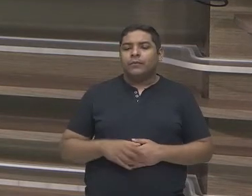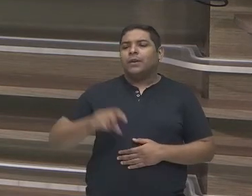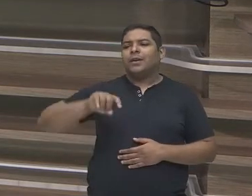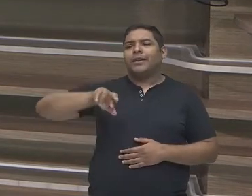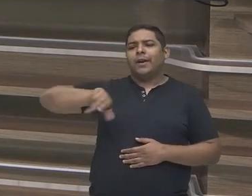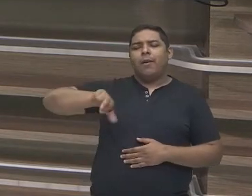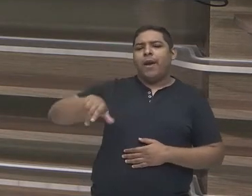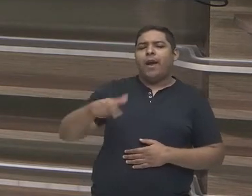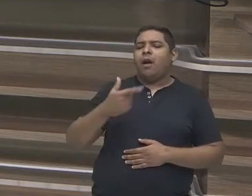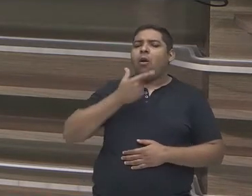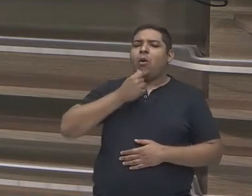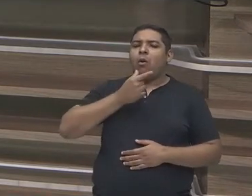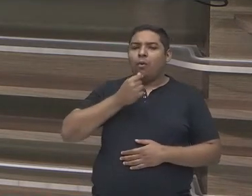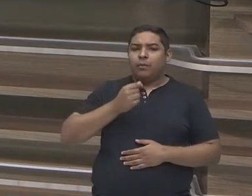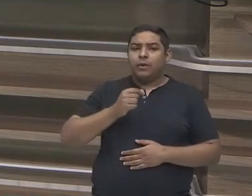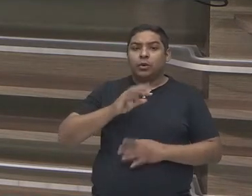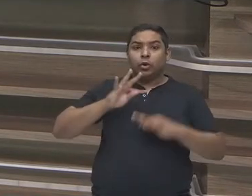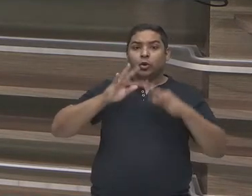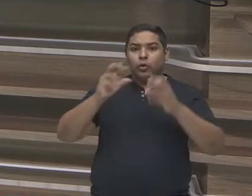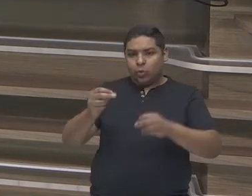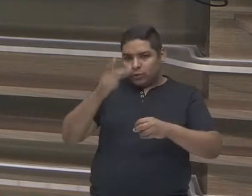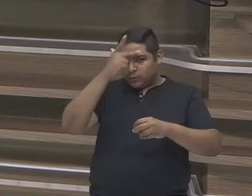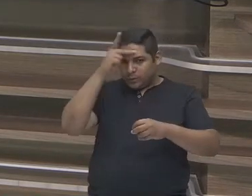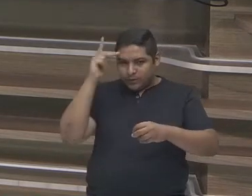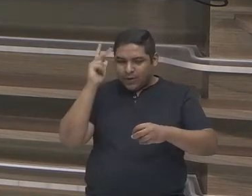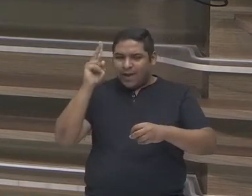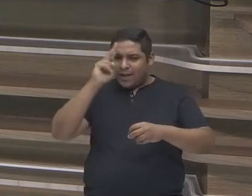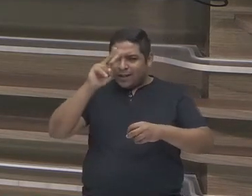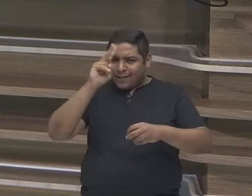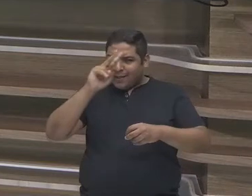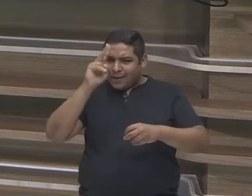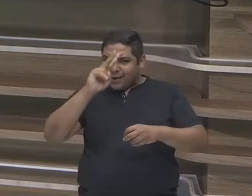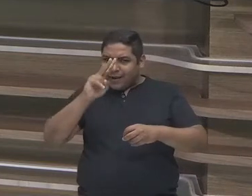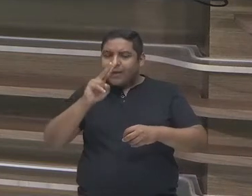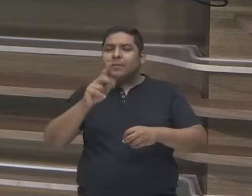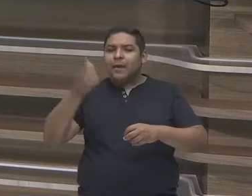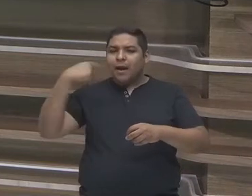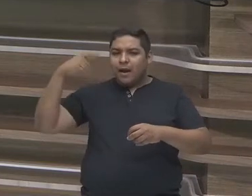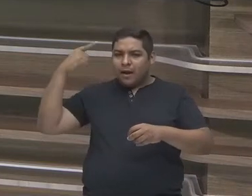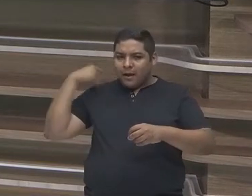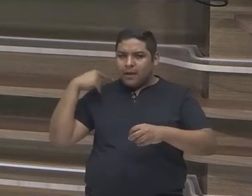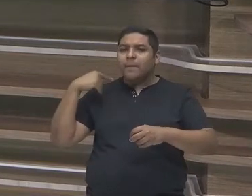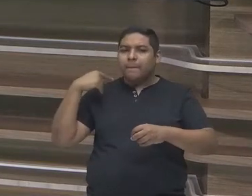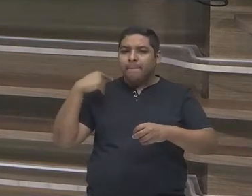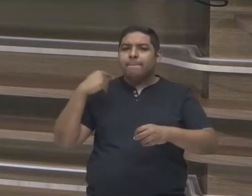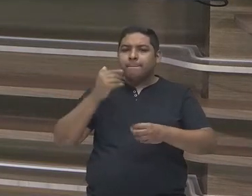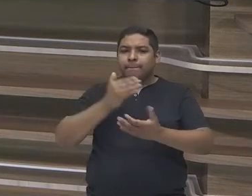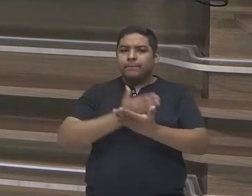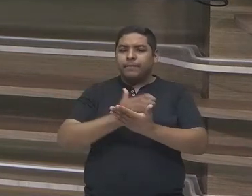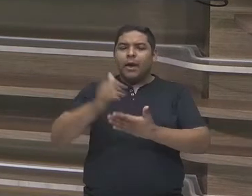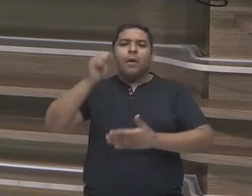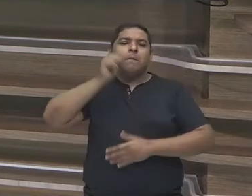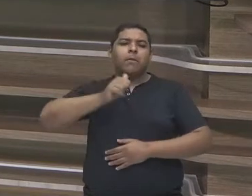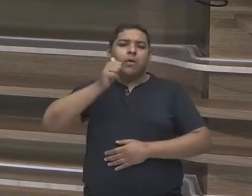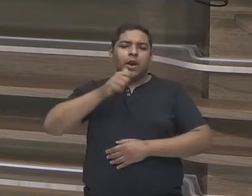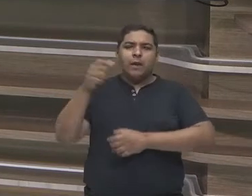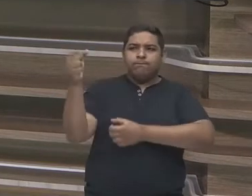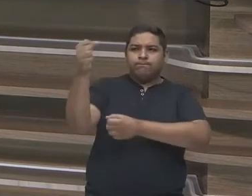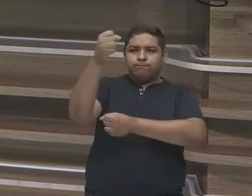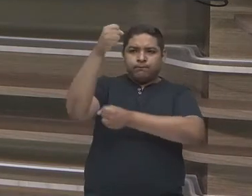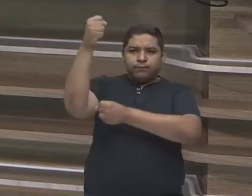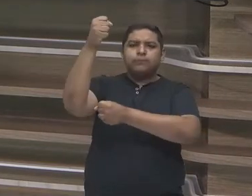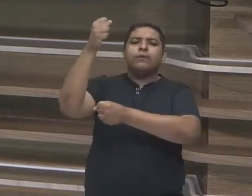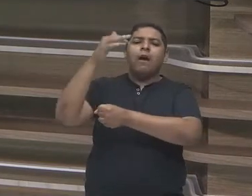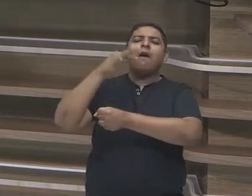homens, mas todas as pessoas. Lembram daquela imagem que eu trouxe para vocês lá no início? Daquela mulher segurando a bandeira